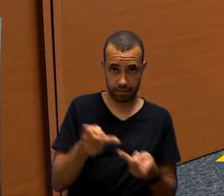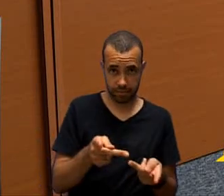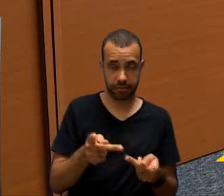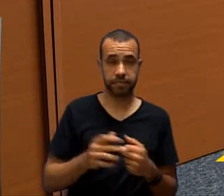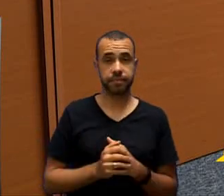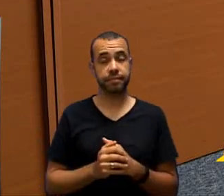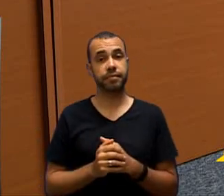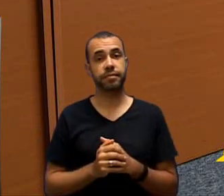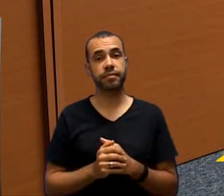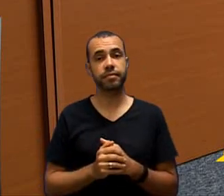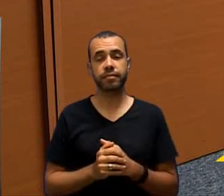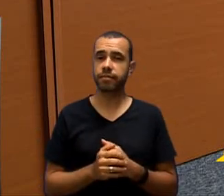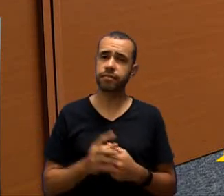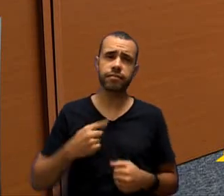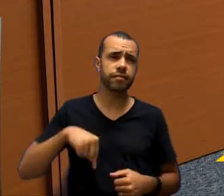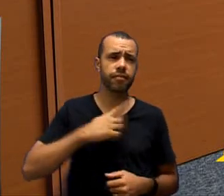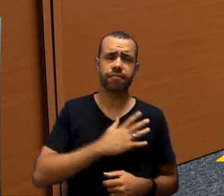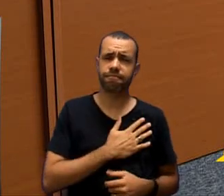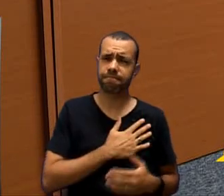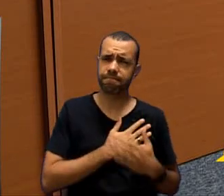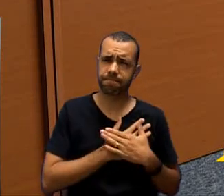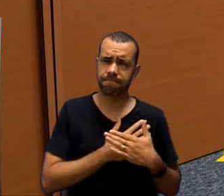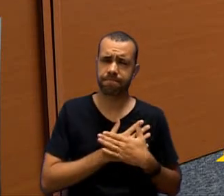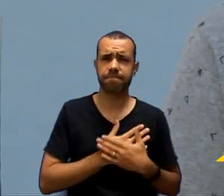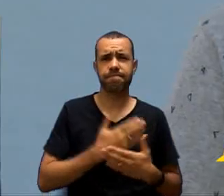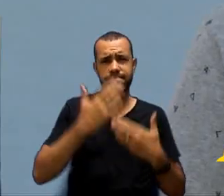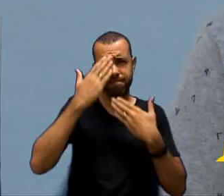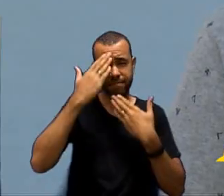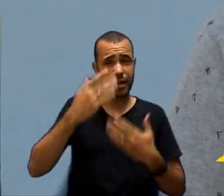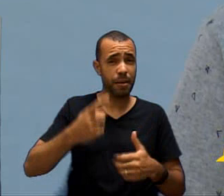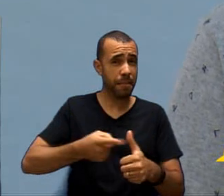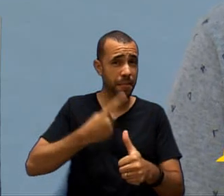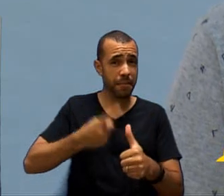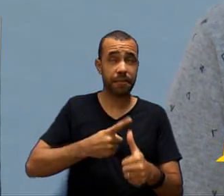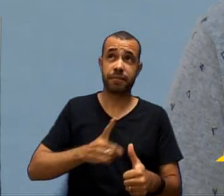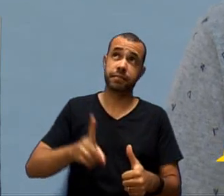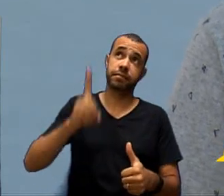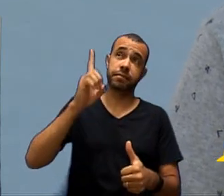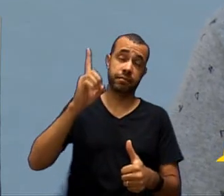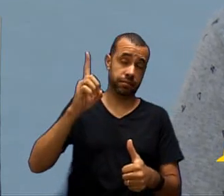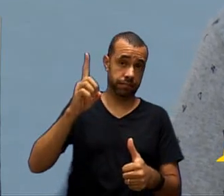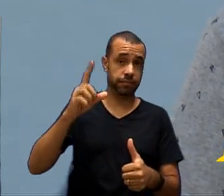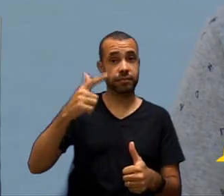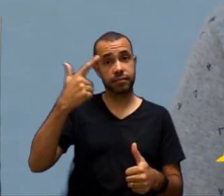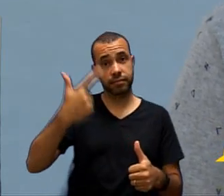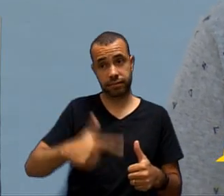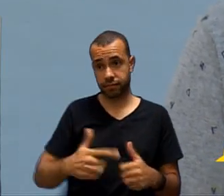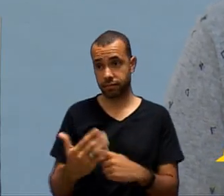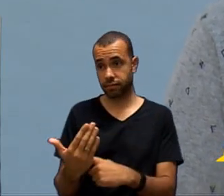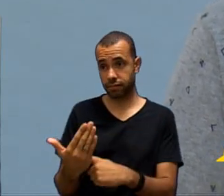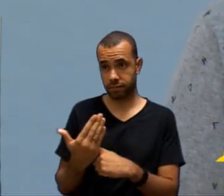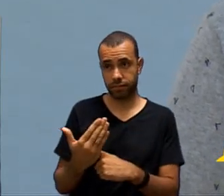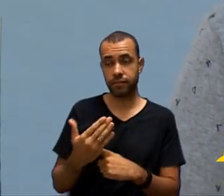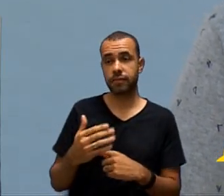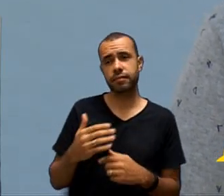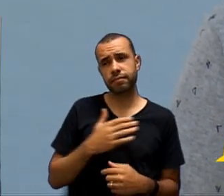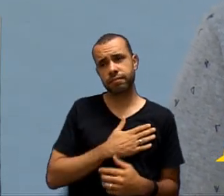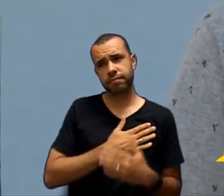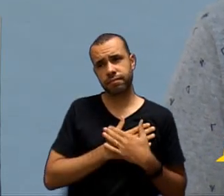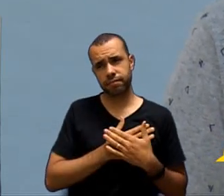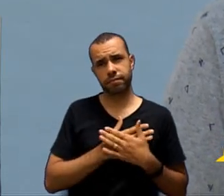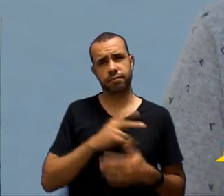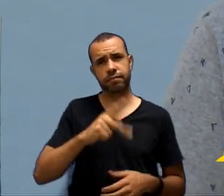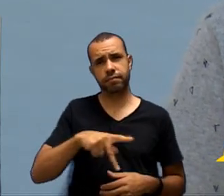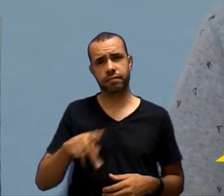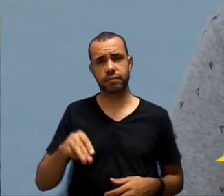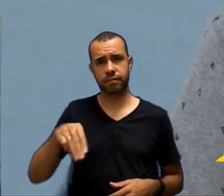visitantes. Gostaríamos de agradecer primeiramente a Deus e ao apoio da querida professora Milene Martins, aos alunos